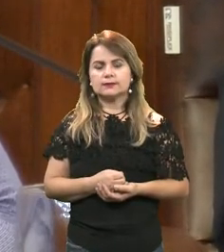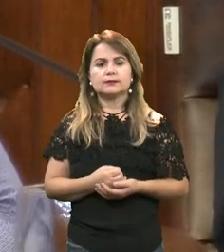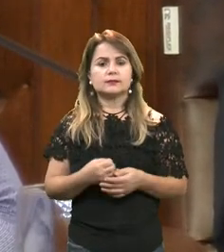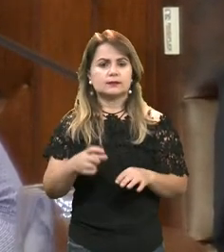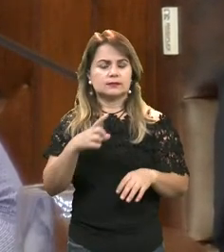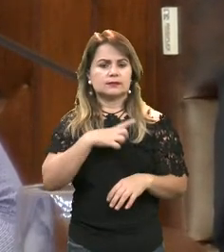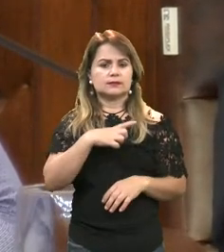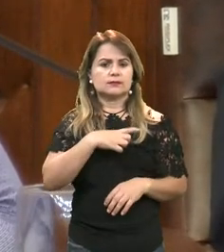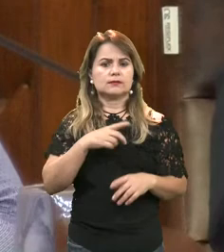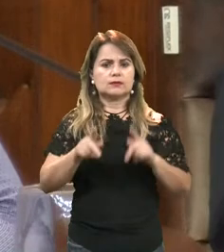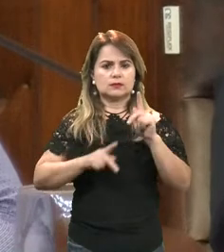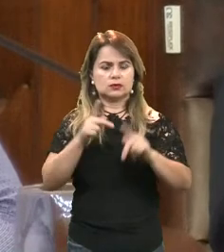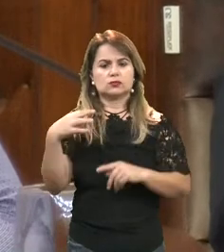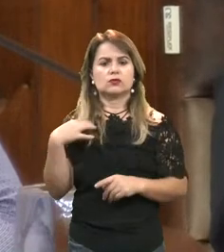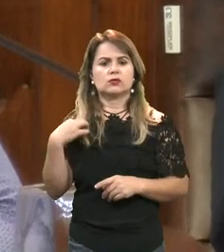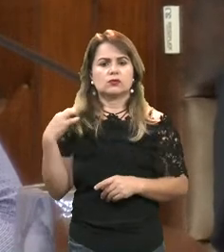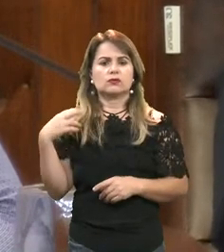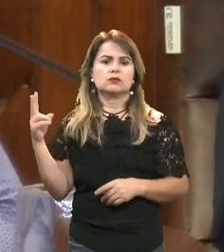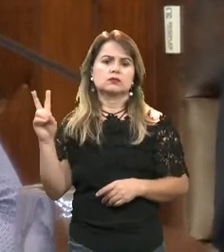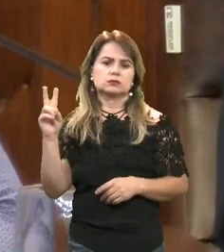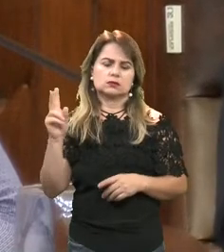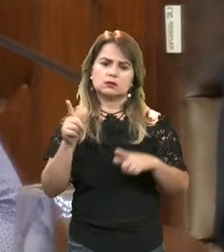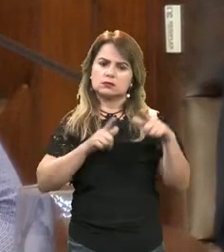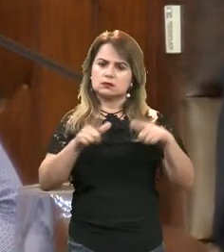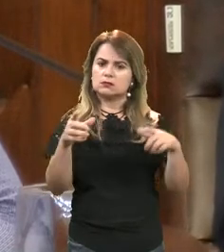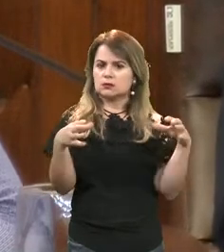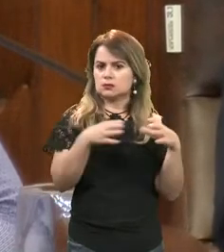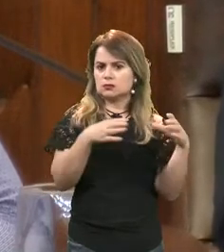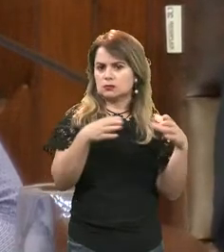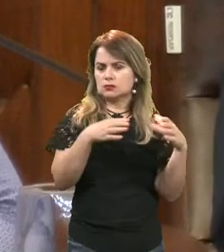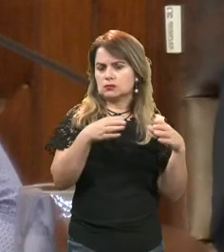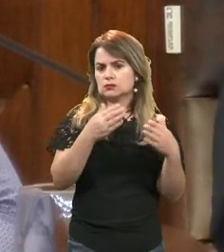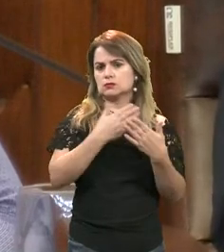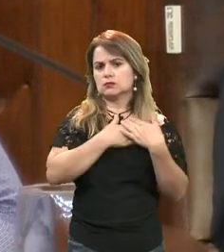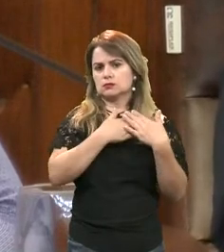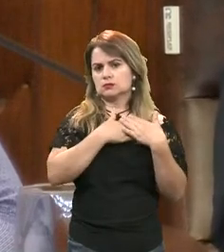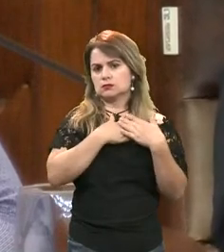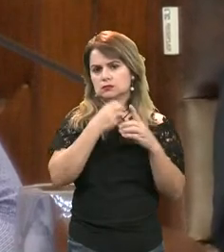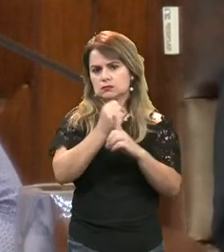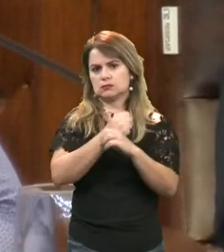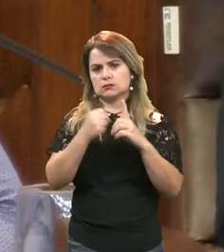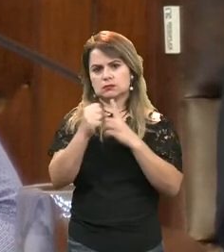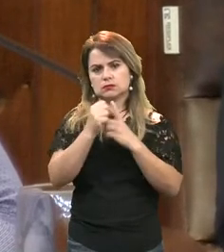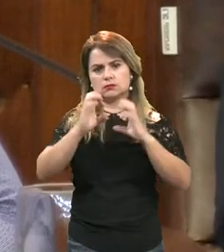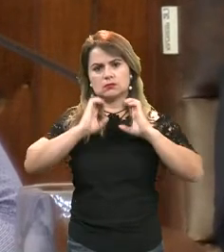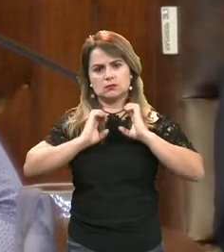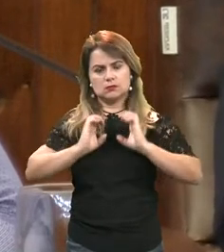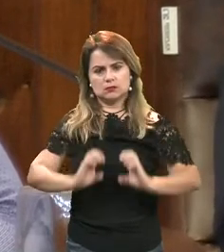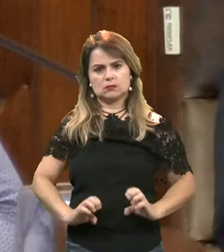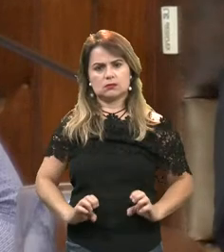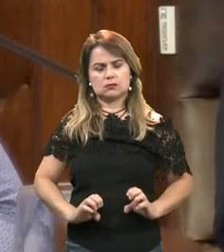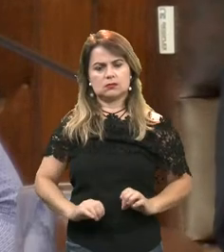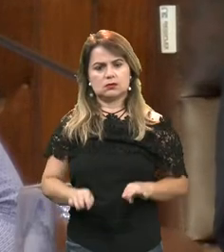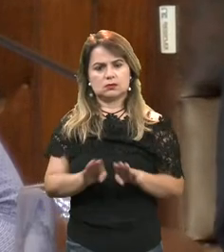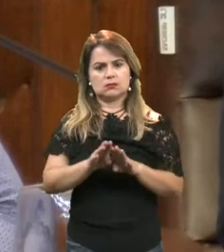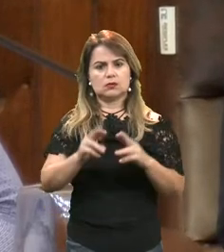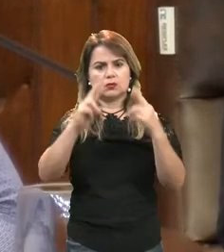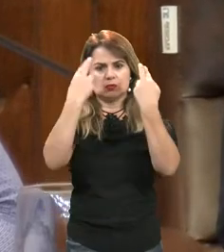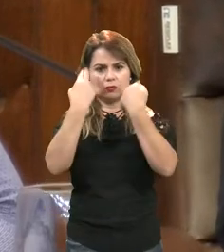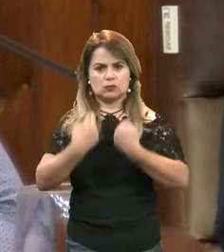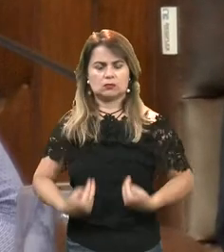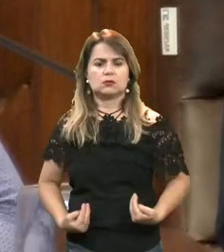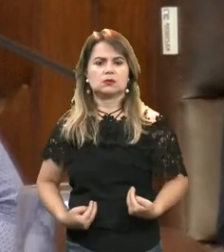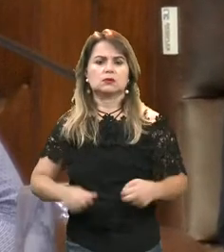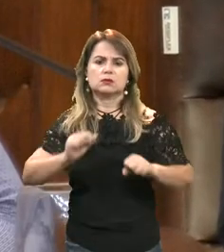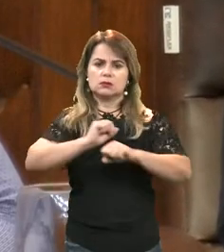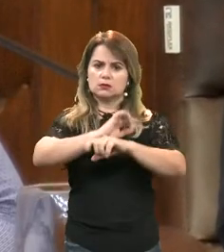na constituição desse grupo é a responsabilidade social, é a ética, é a humanização, é a transparência, é o